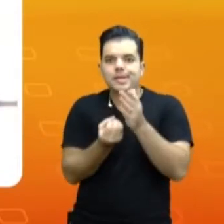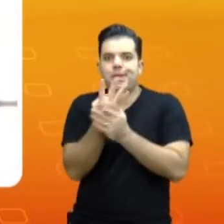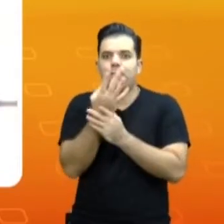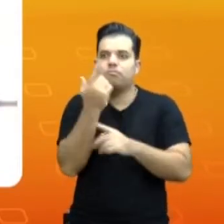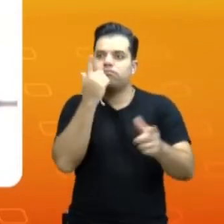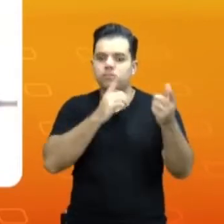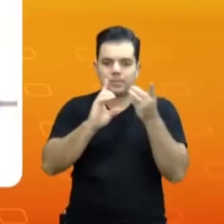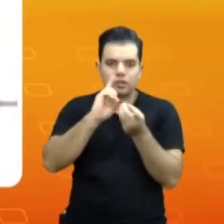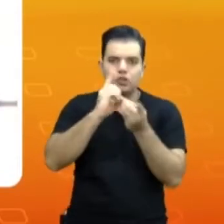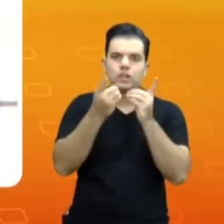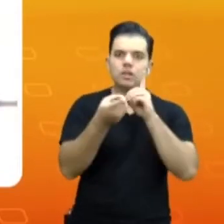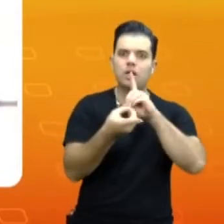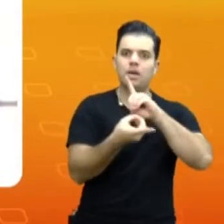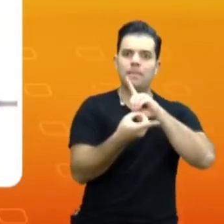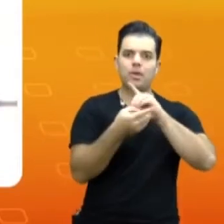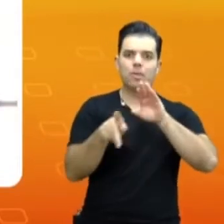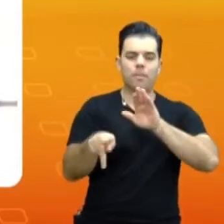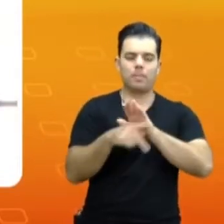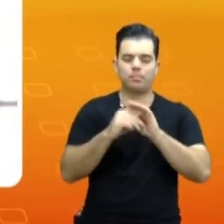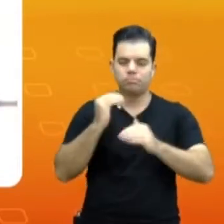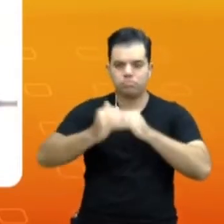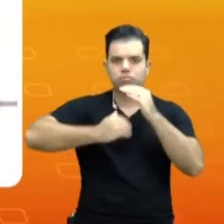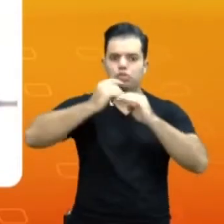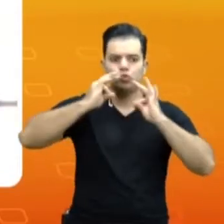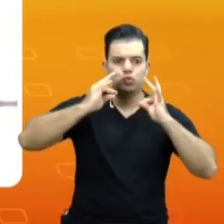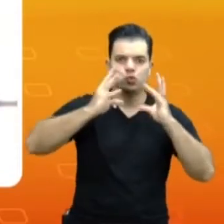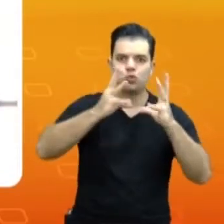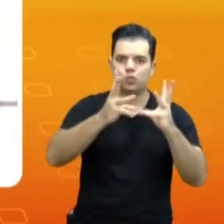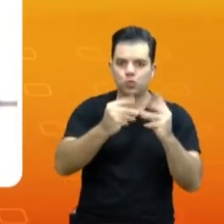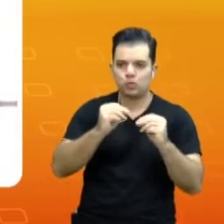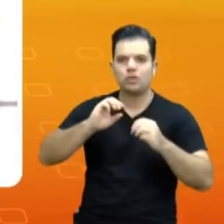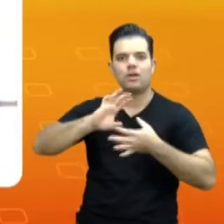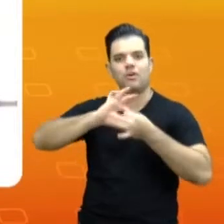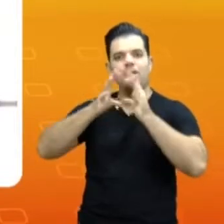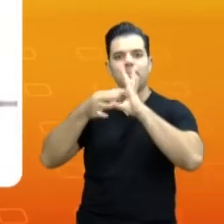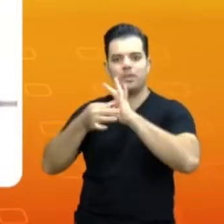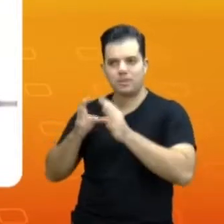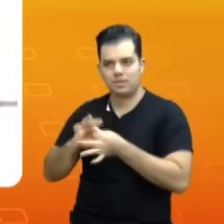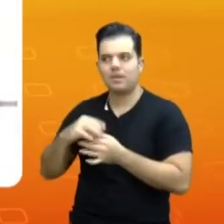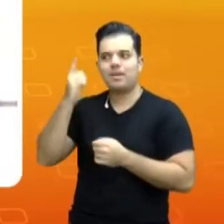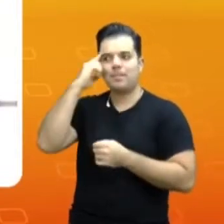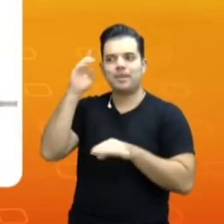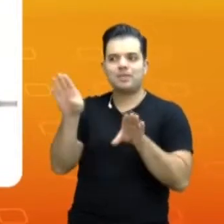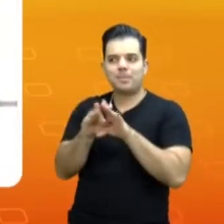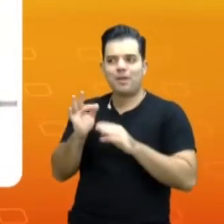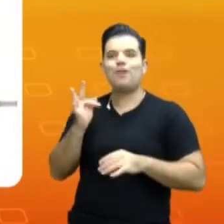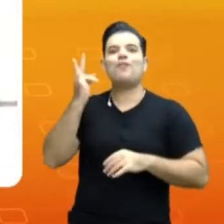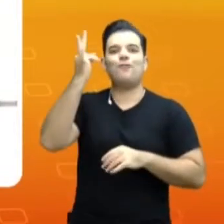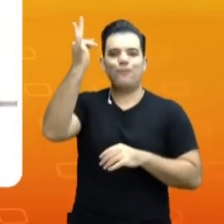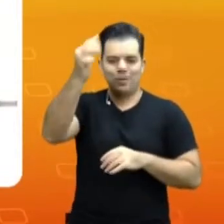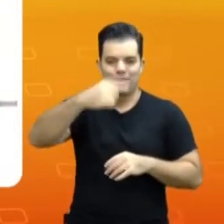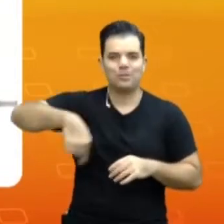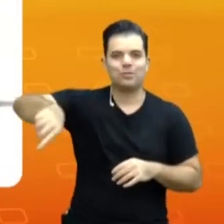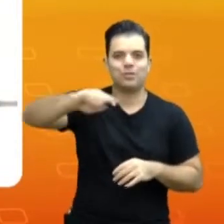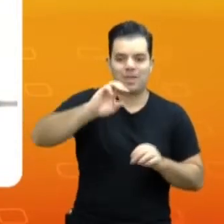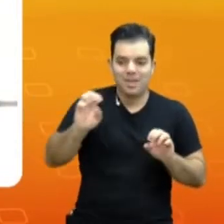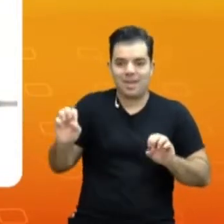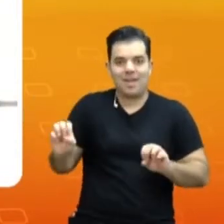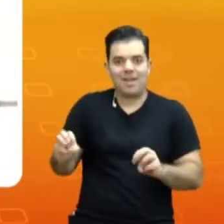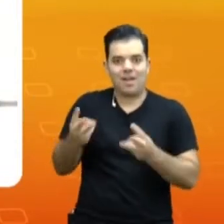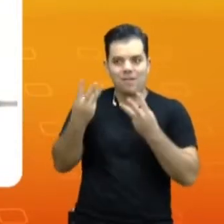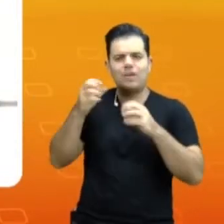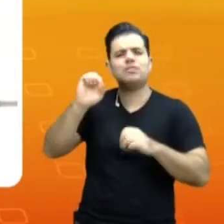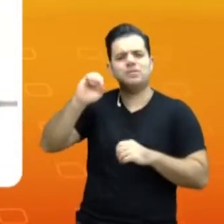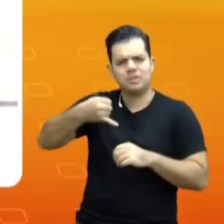de construção do programa como um todo. E ao mesmo tempo eu acho que isso é uma tendência do futuro para nós, que é o evento sim